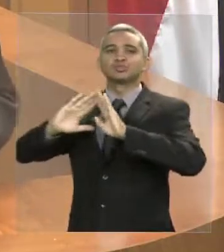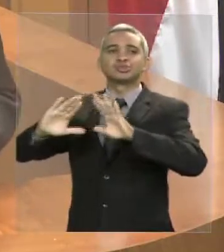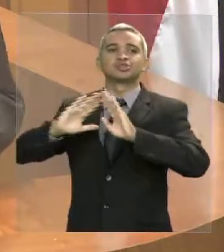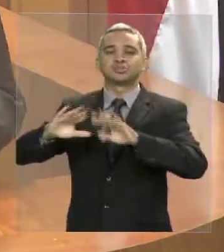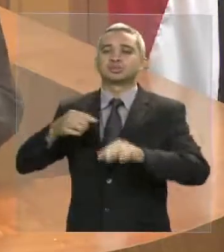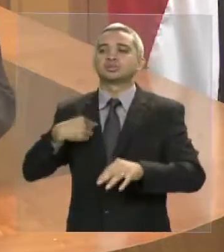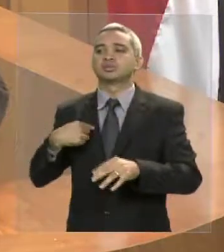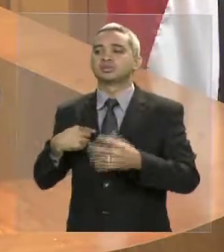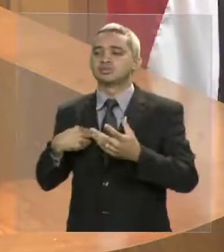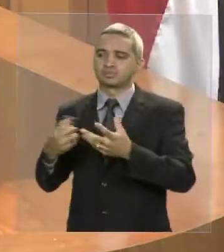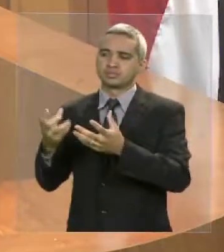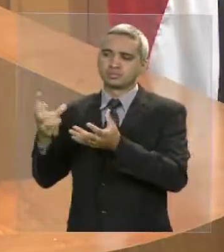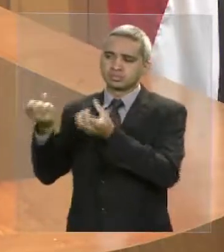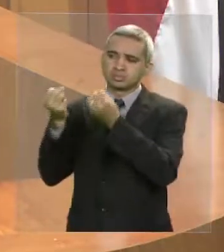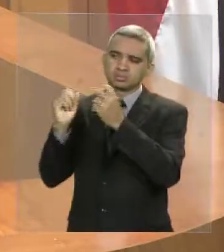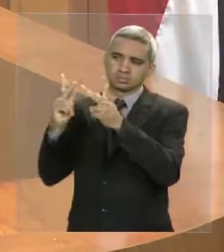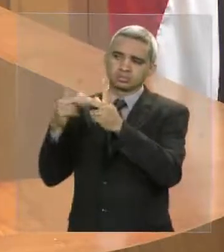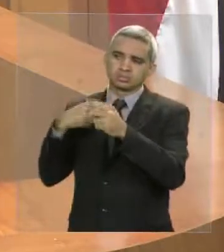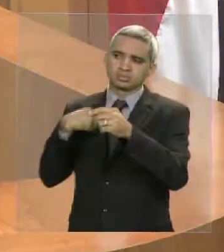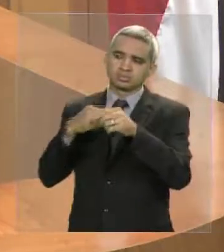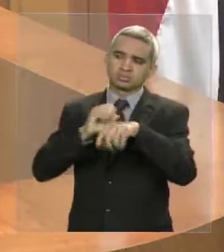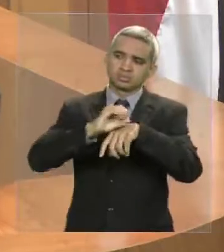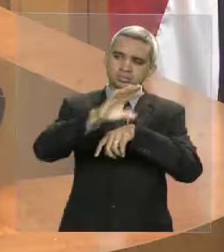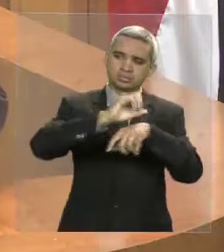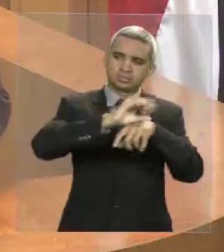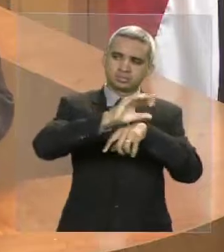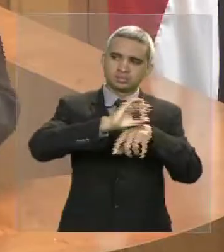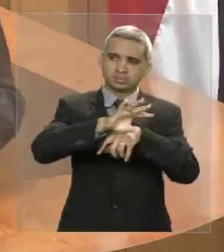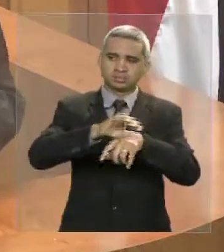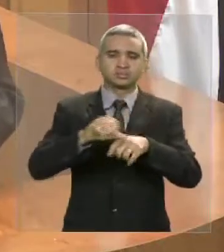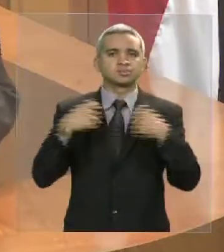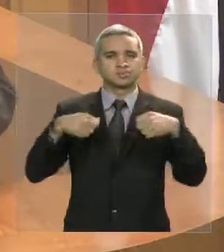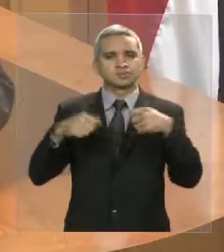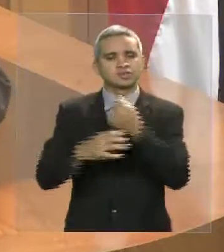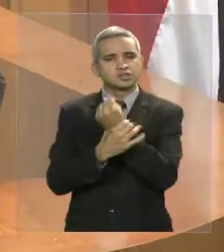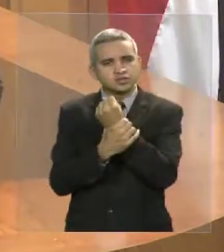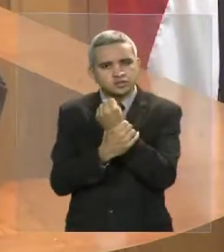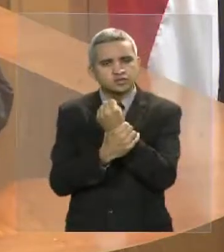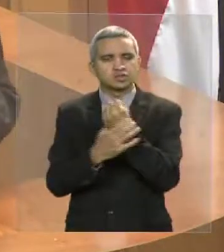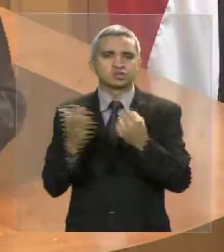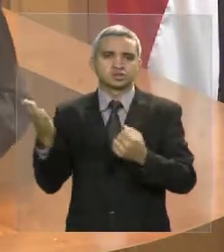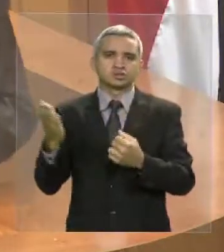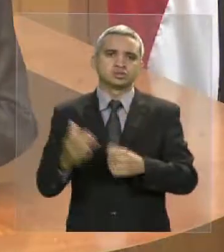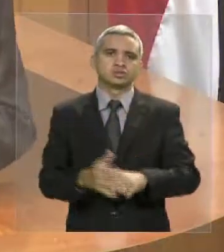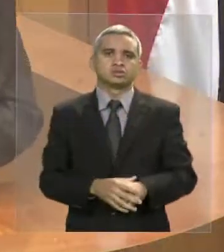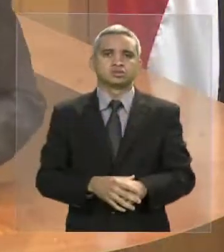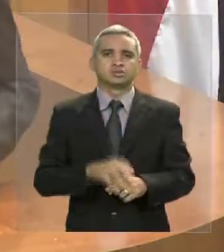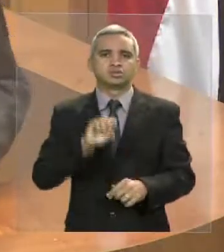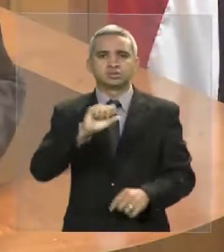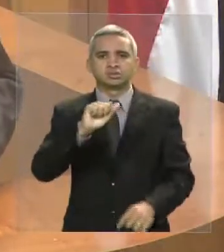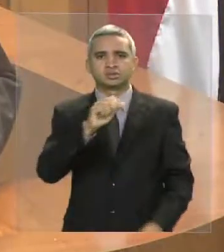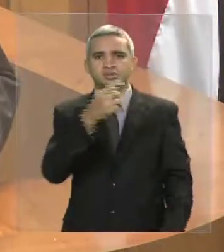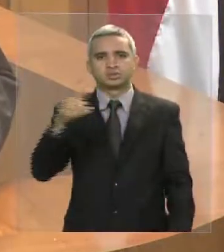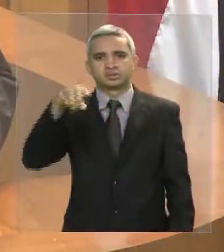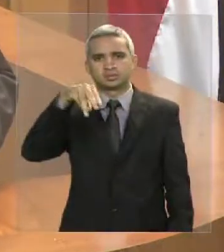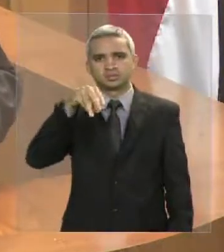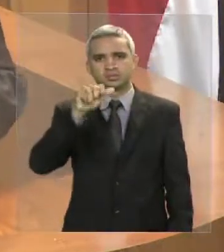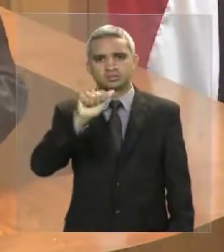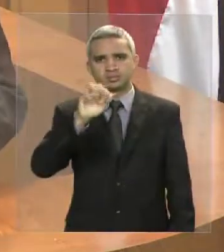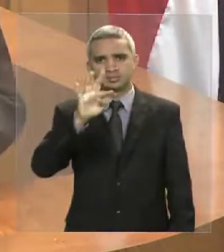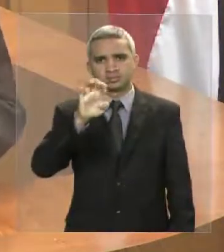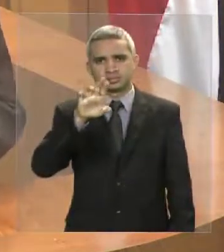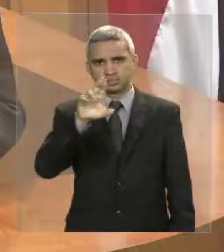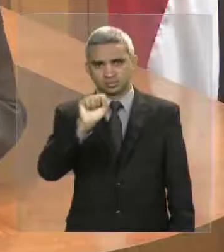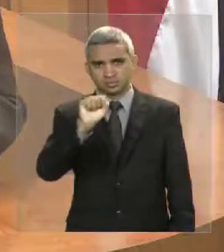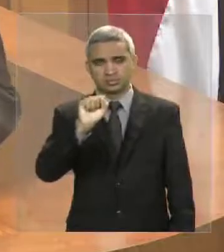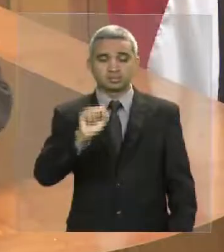dissesse da necessidade do reforço de segurança no município de São Mateus. Esse reforço se faz necessário, deputado Coutrim, em todo o Estado do Maranhão.